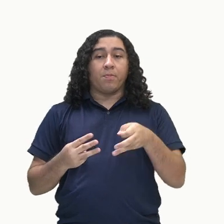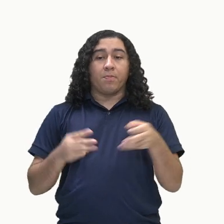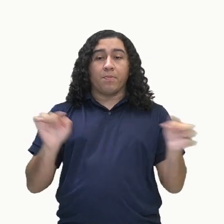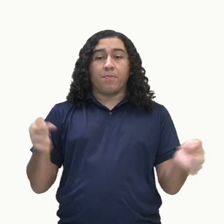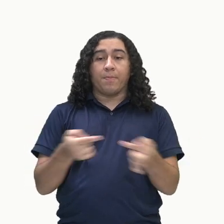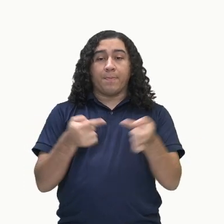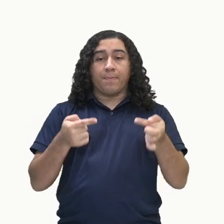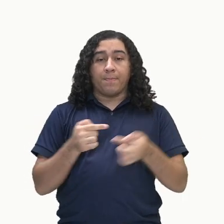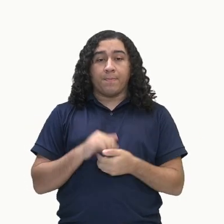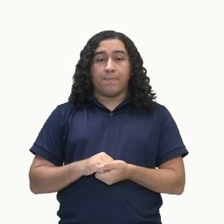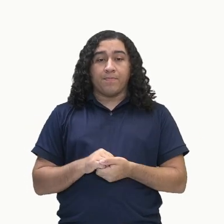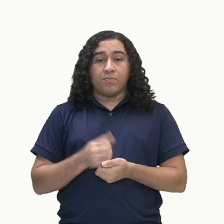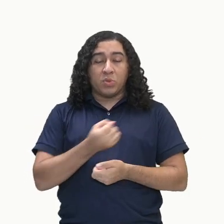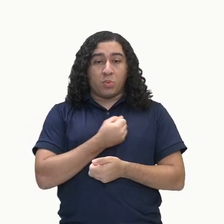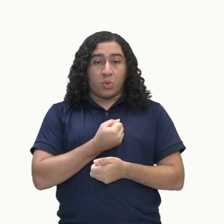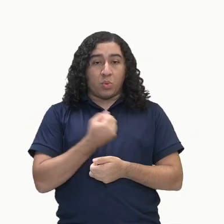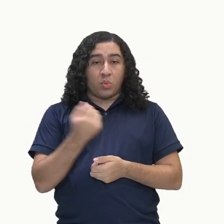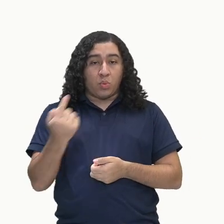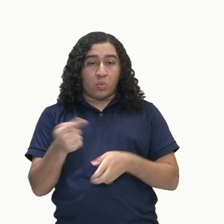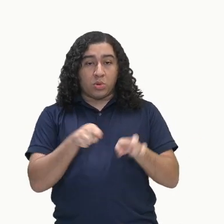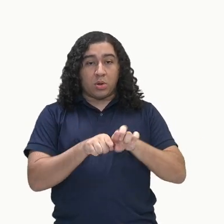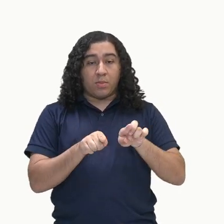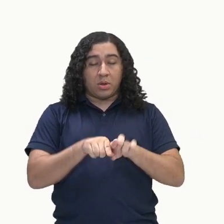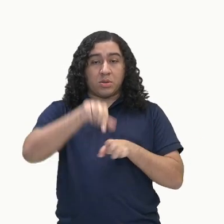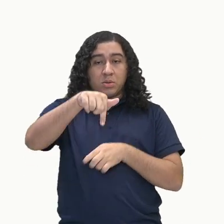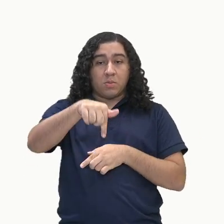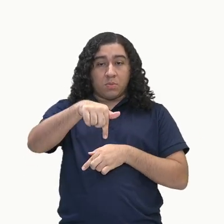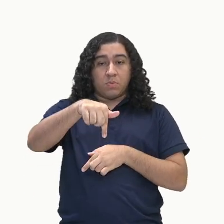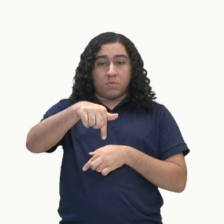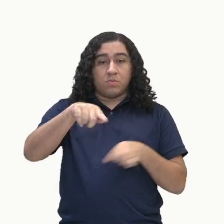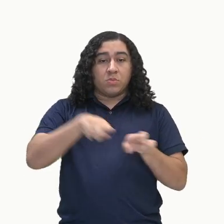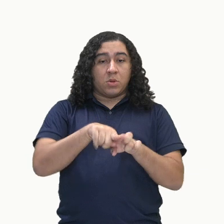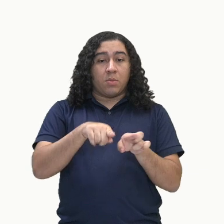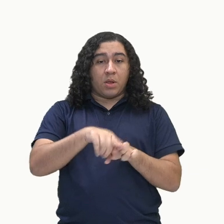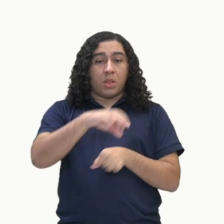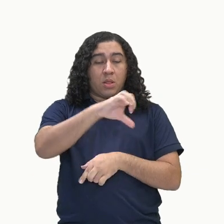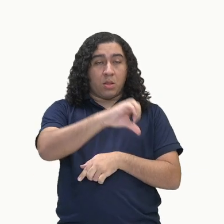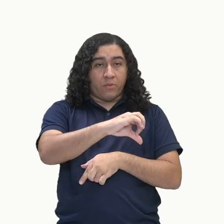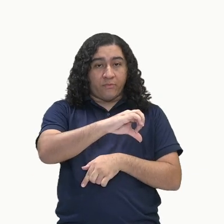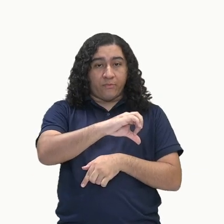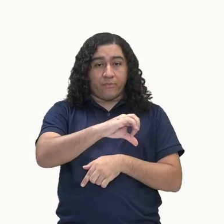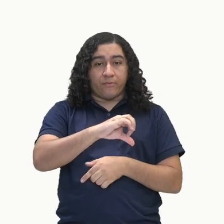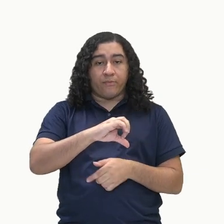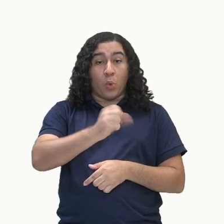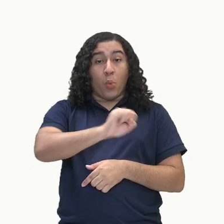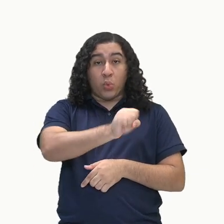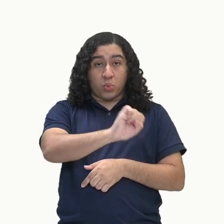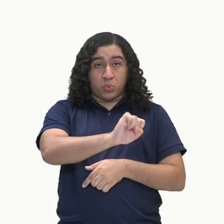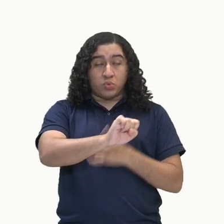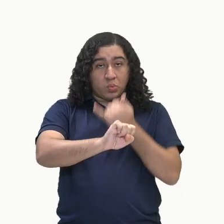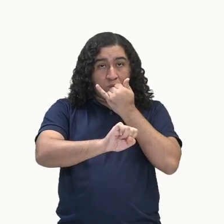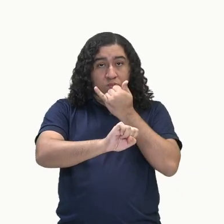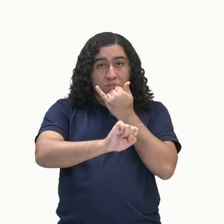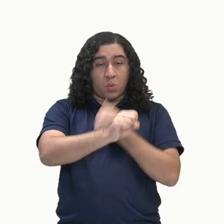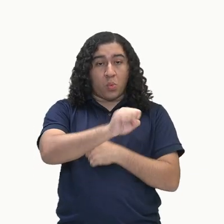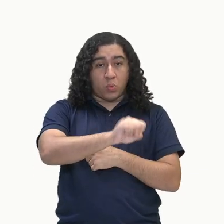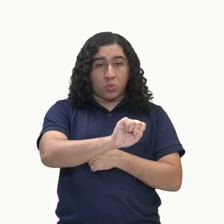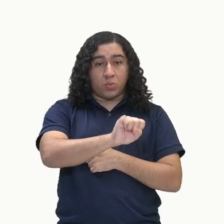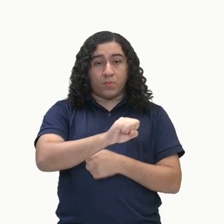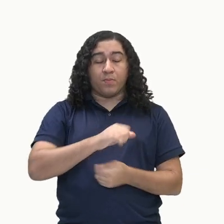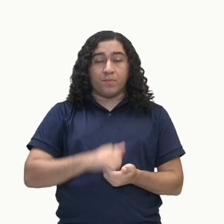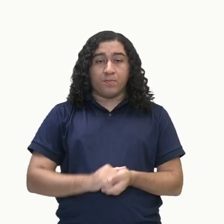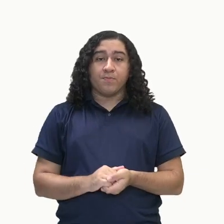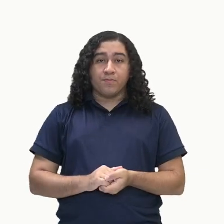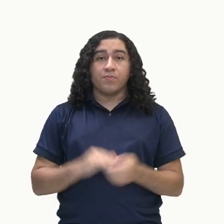a figura de número 1 como a figura de número 7 e a figura de número 8. Todos eles